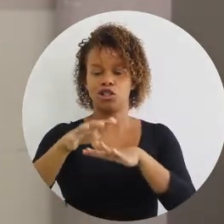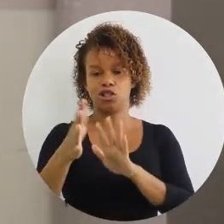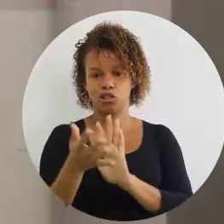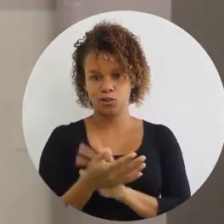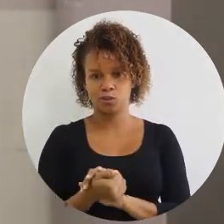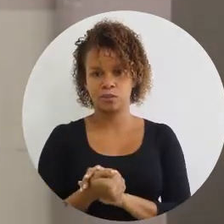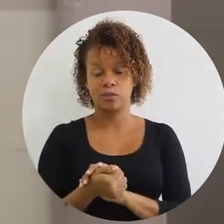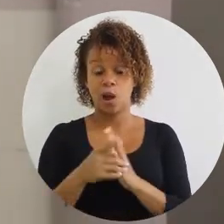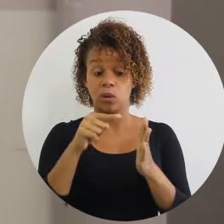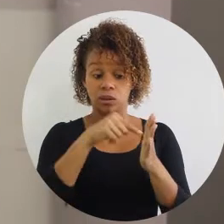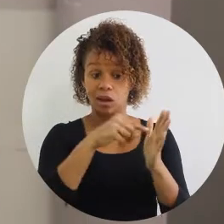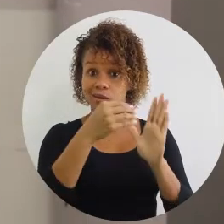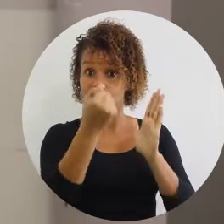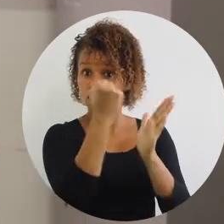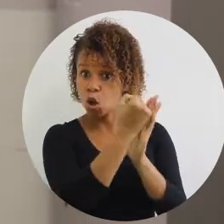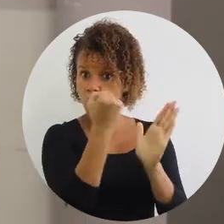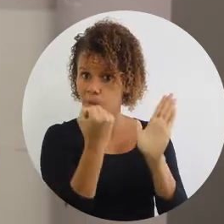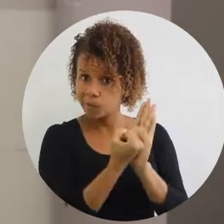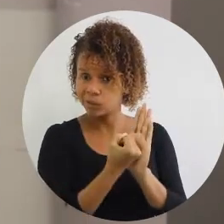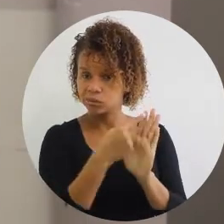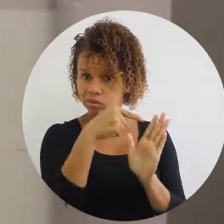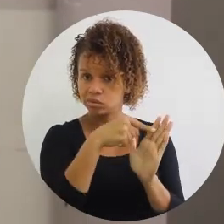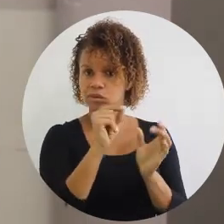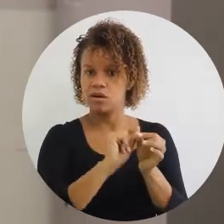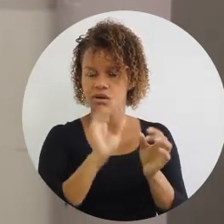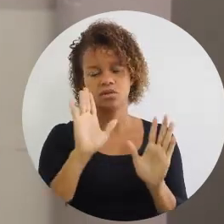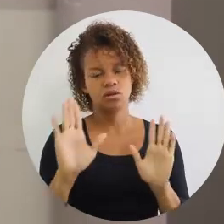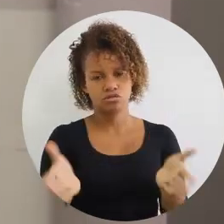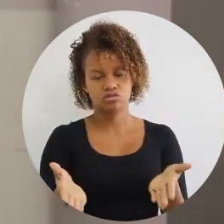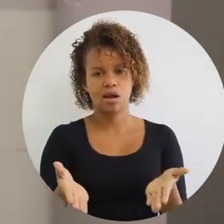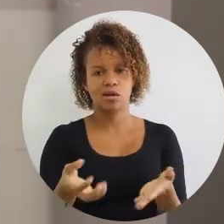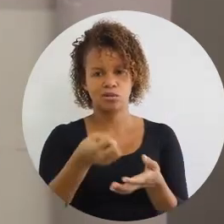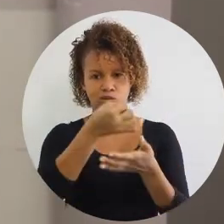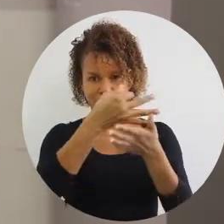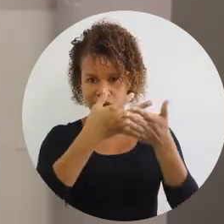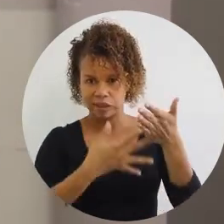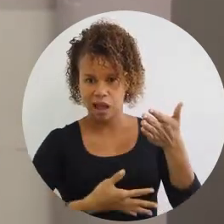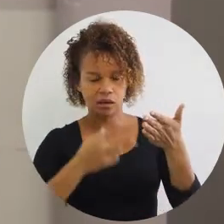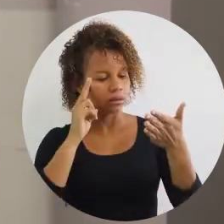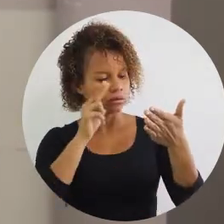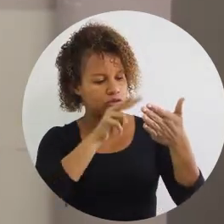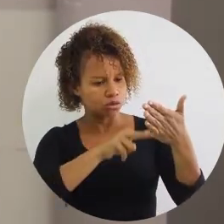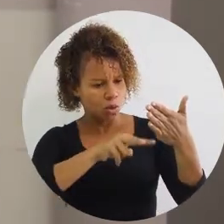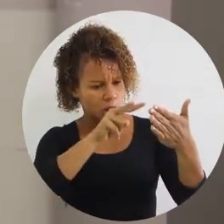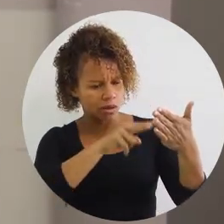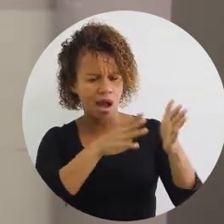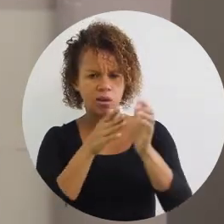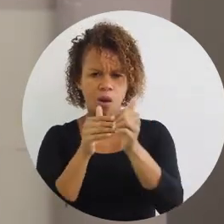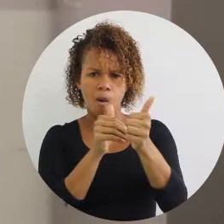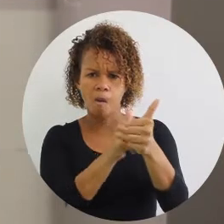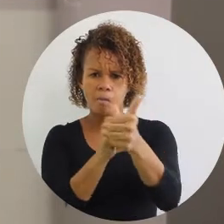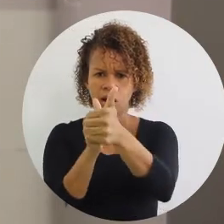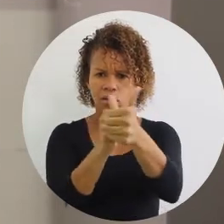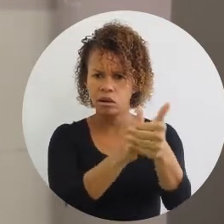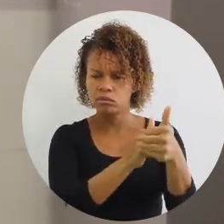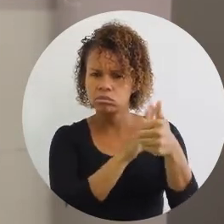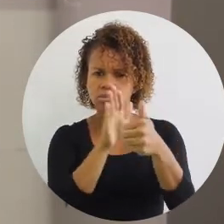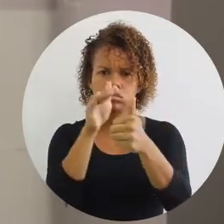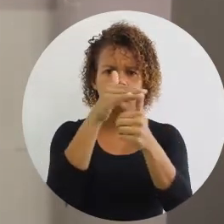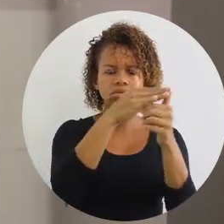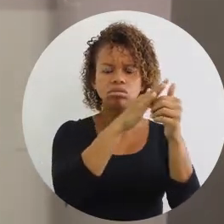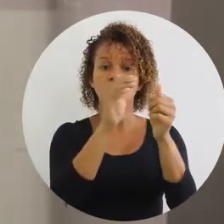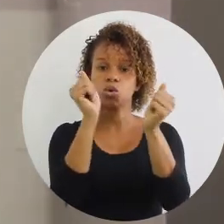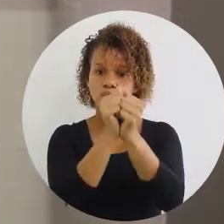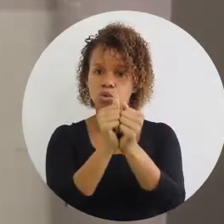Então, nesse documento, que ela vai ser, de certa forma, vistoriada, acompanhado esse trânsito pela